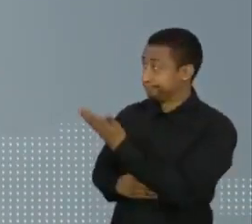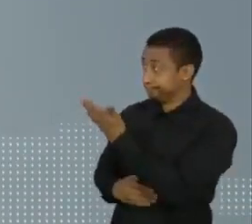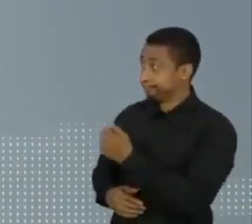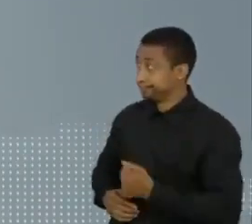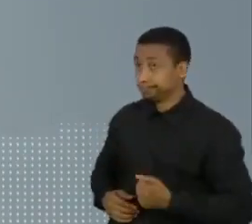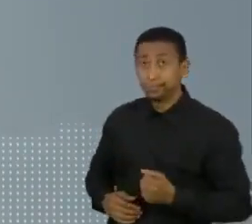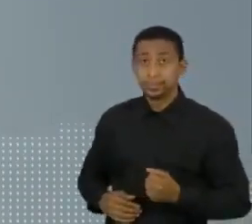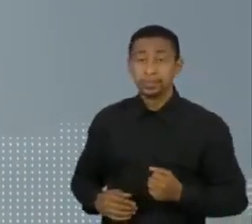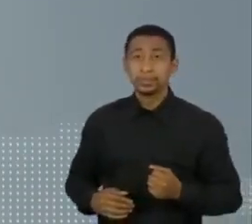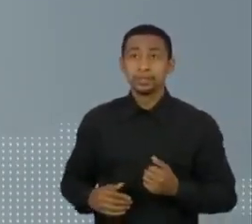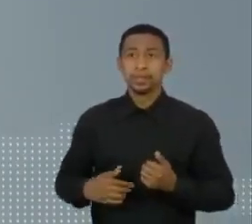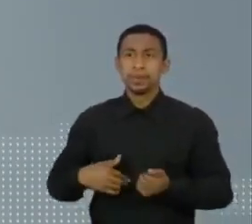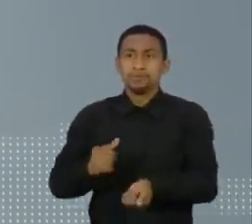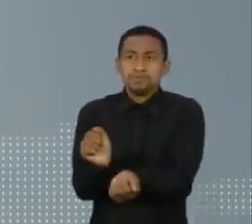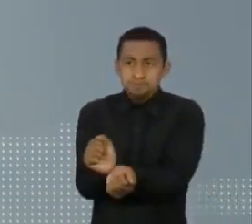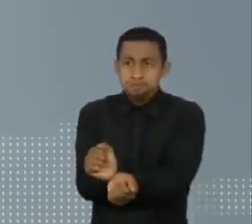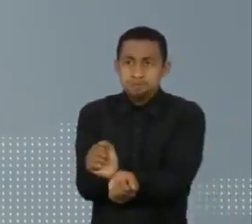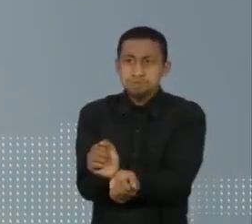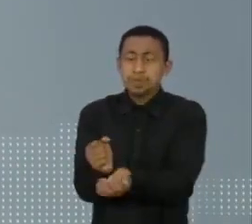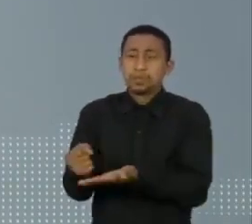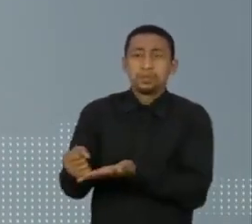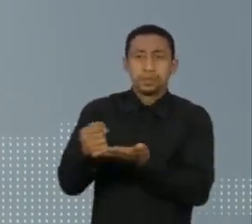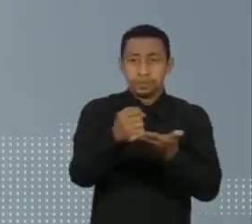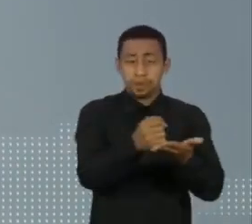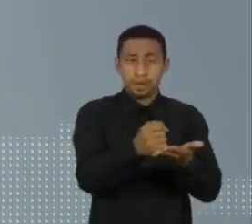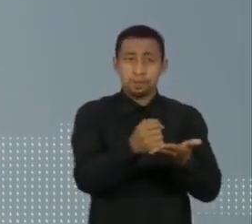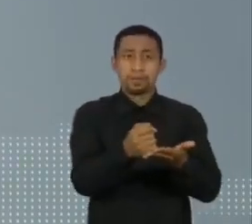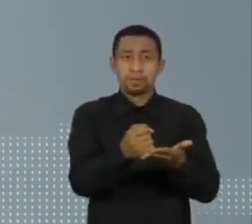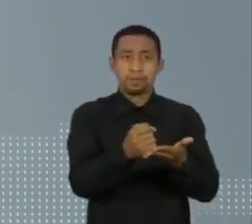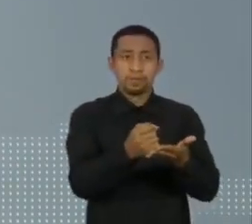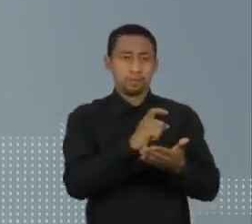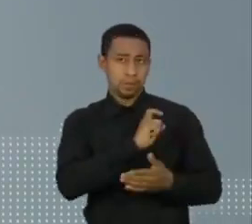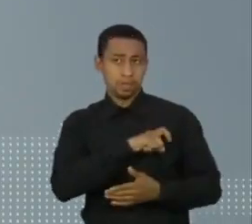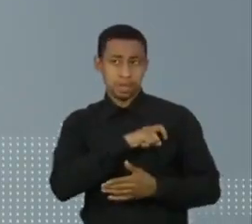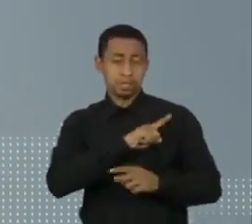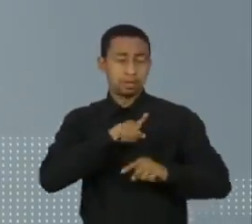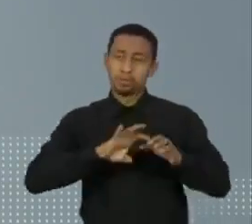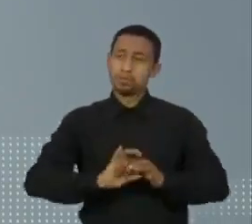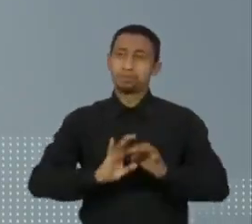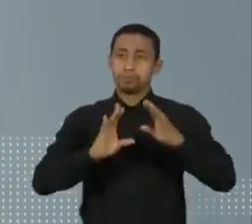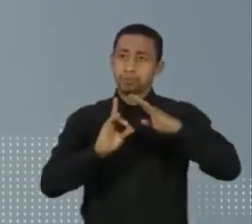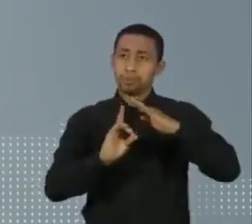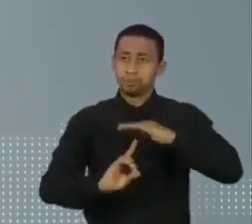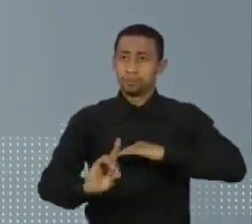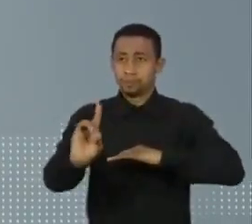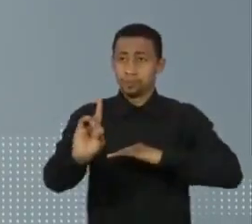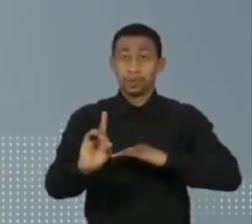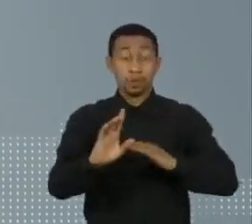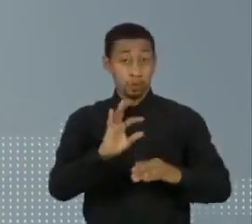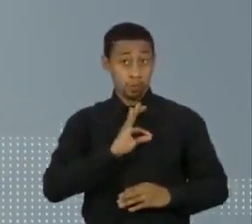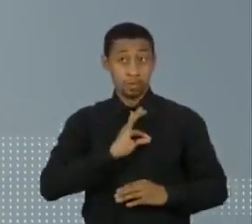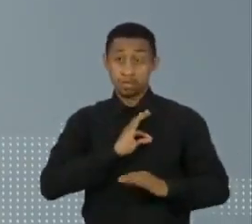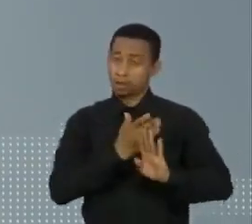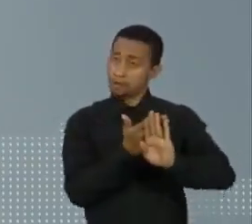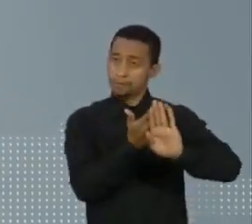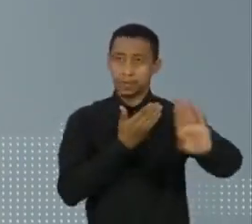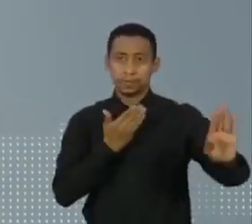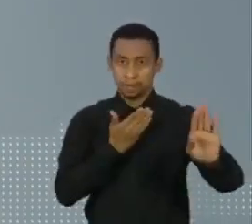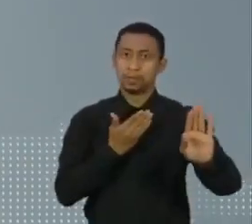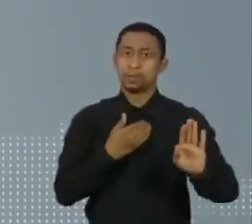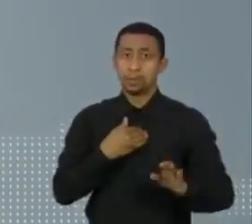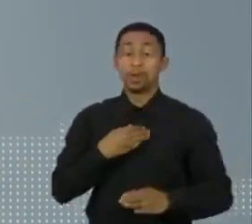racismo. Os rapazes foram algemados e detidos, mas já foram liberados. O policial foi afastado. A ouvidoria da Polícia Militar